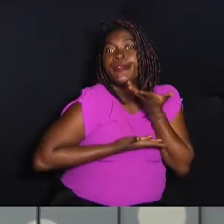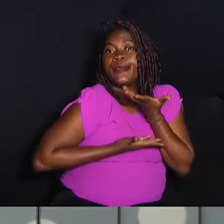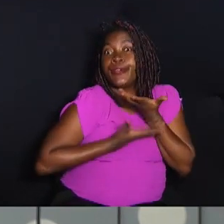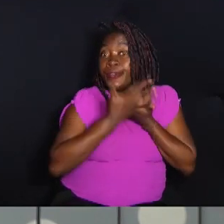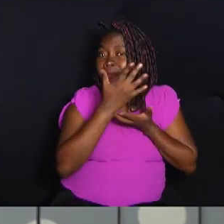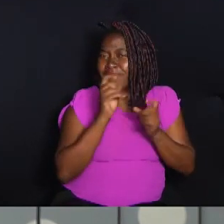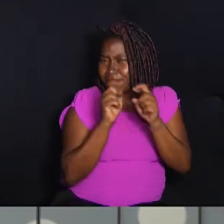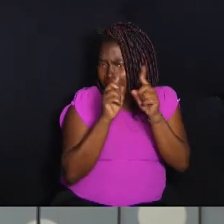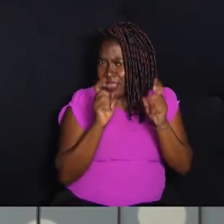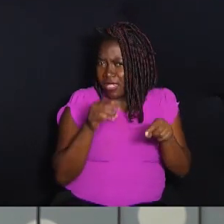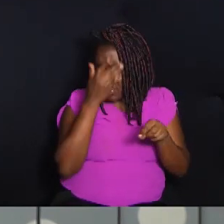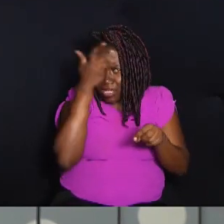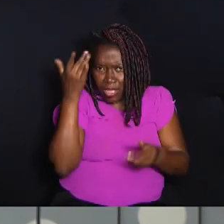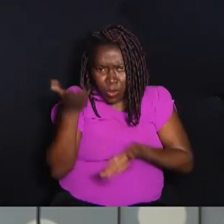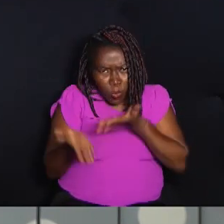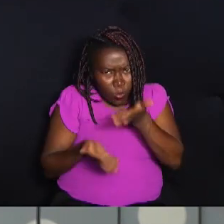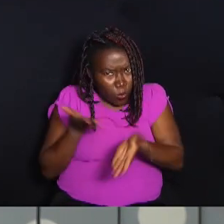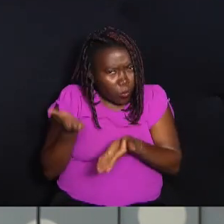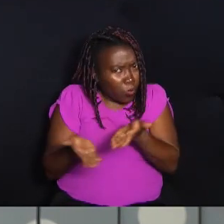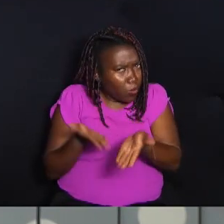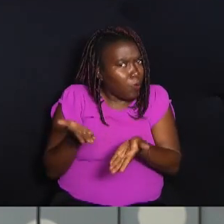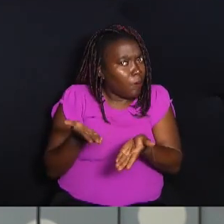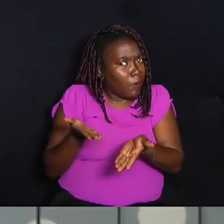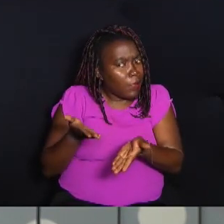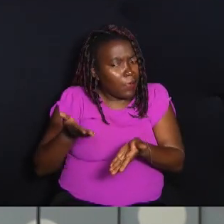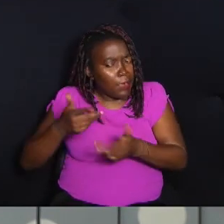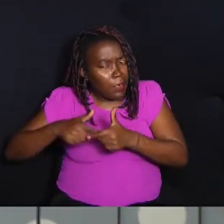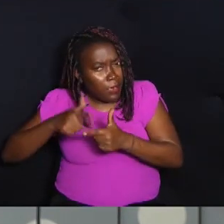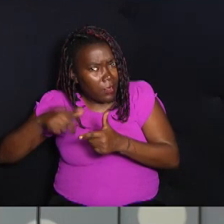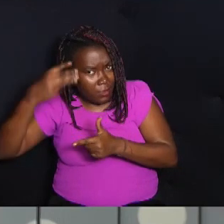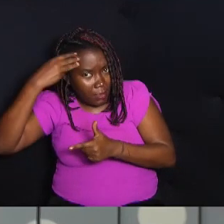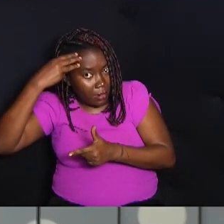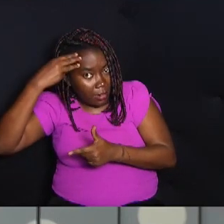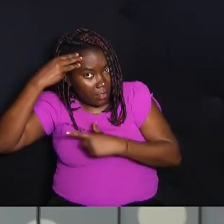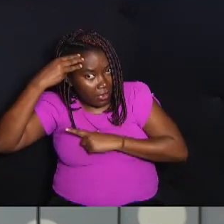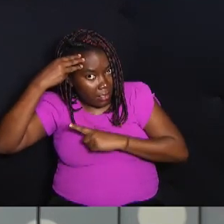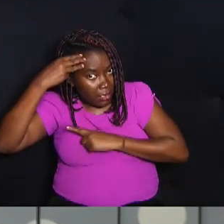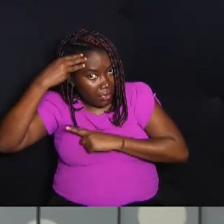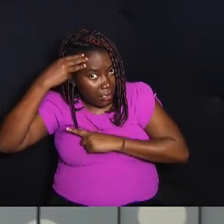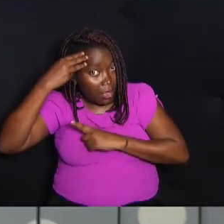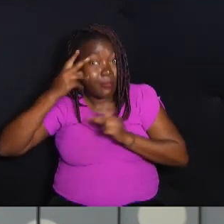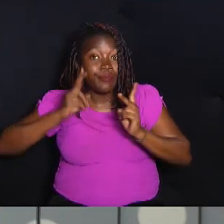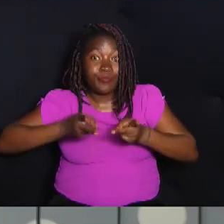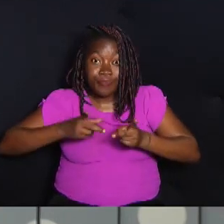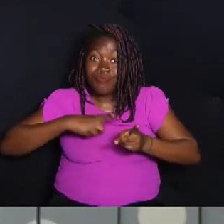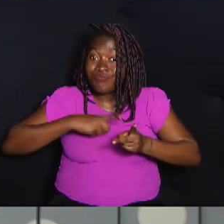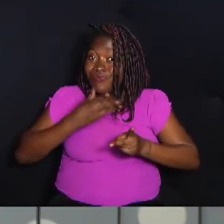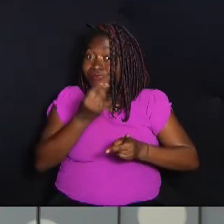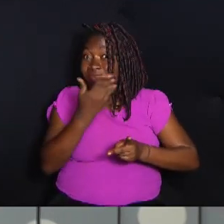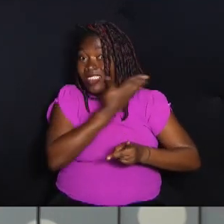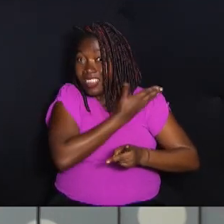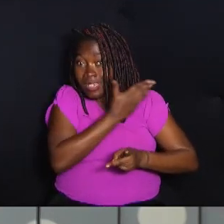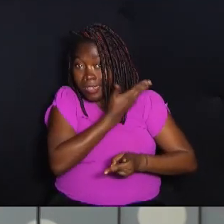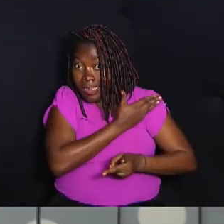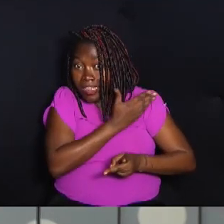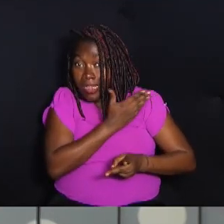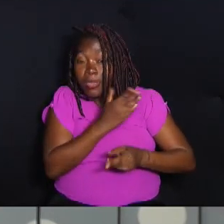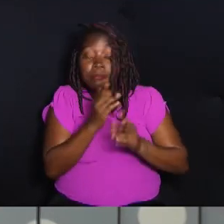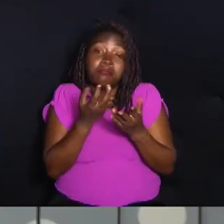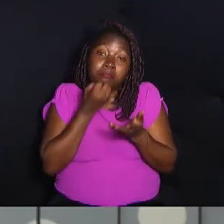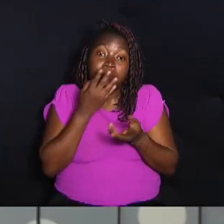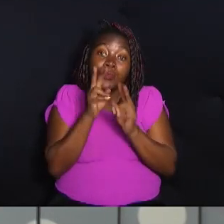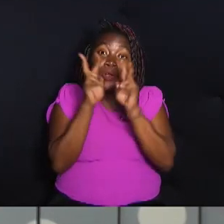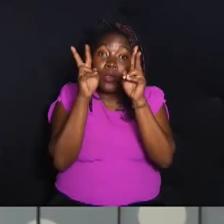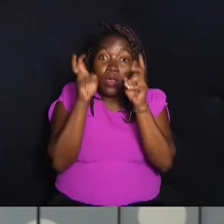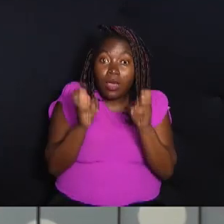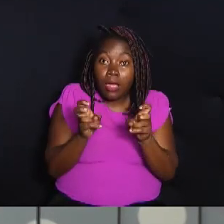pessoas cuidam e tratam dos transtornos mentais? Ainda existem muitos estigmas? Bom, sobre estes